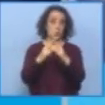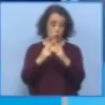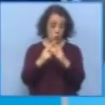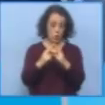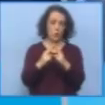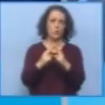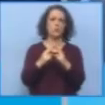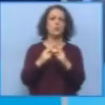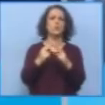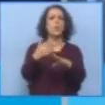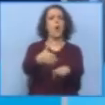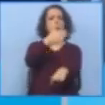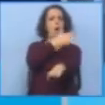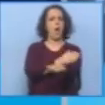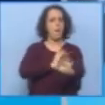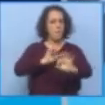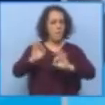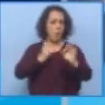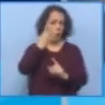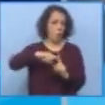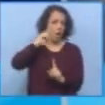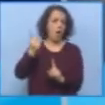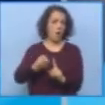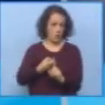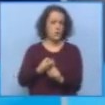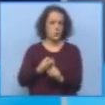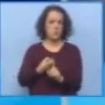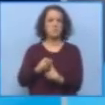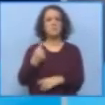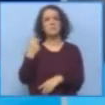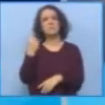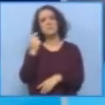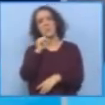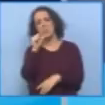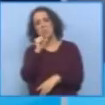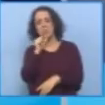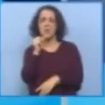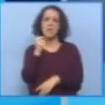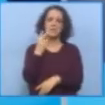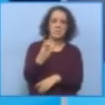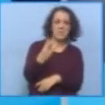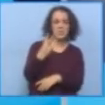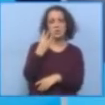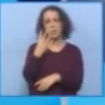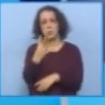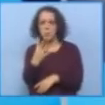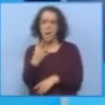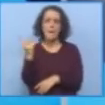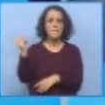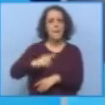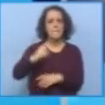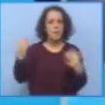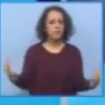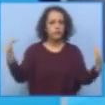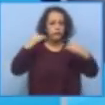durante um ano, tínhamos pelo menos uns 3, 4 encontros de preparação, em que todos